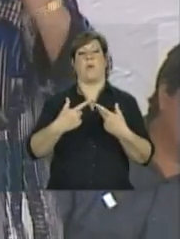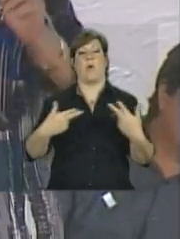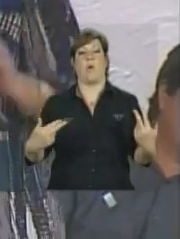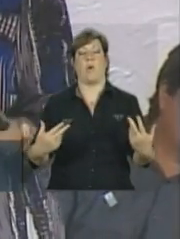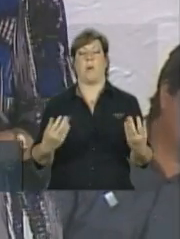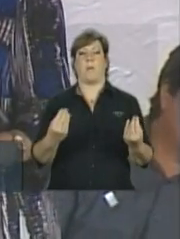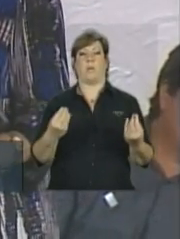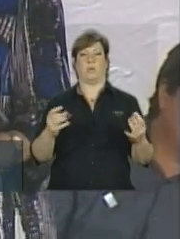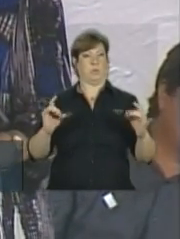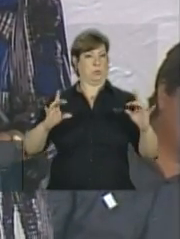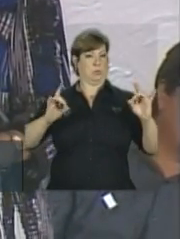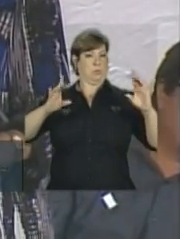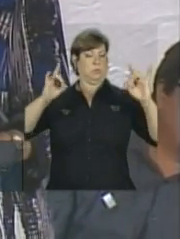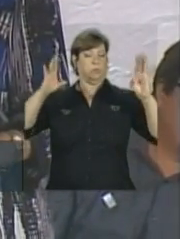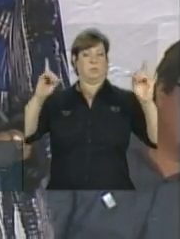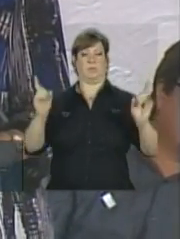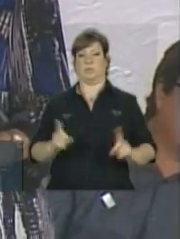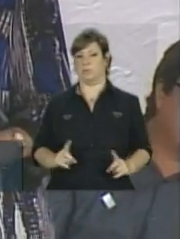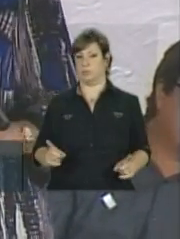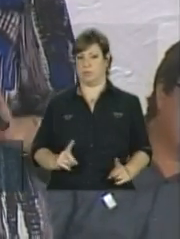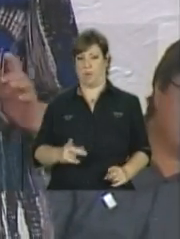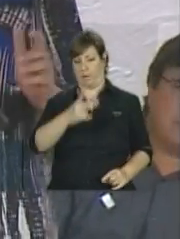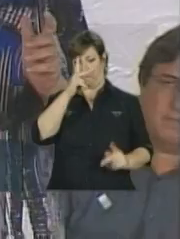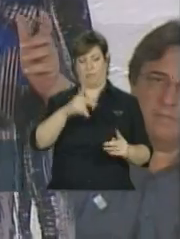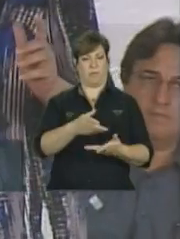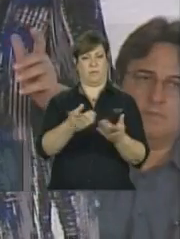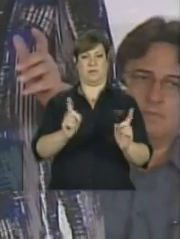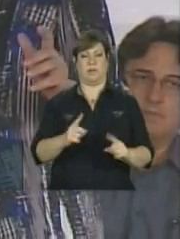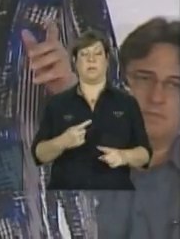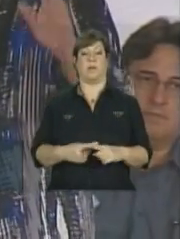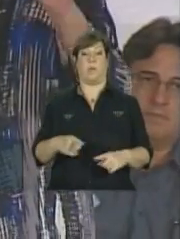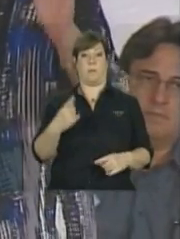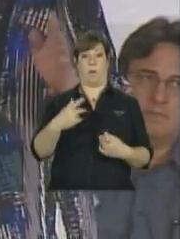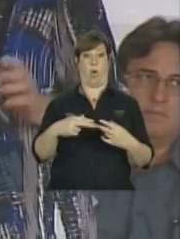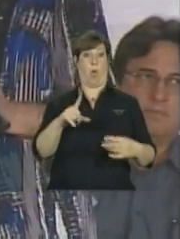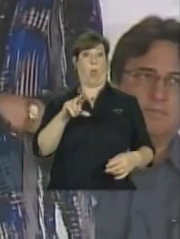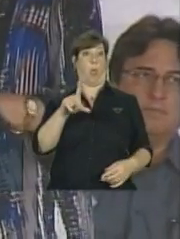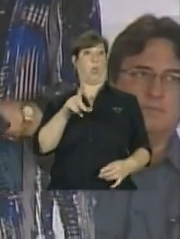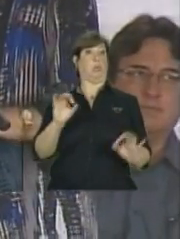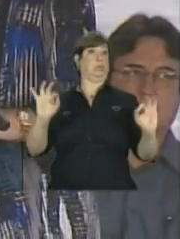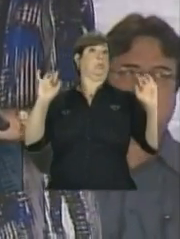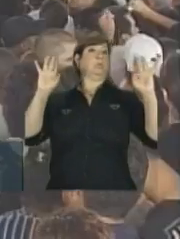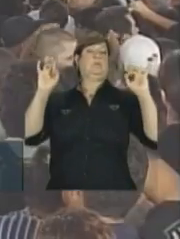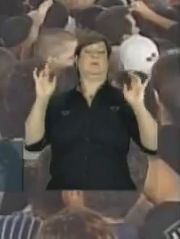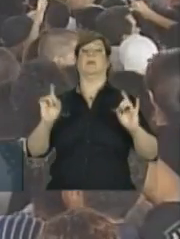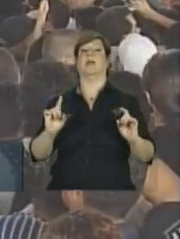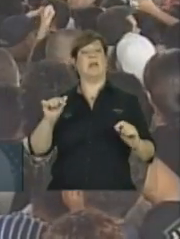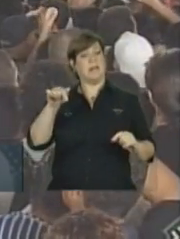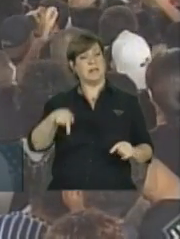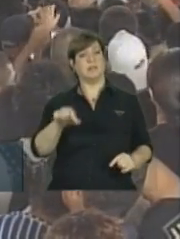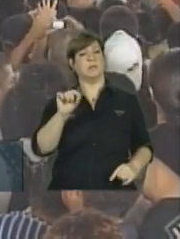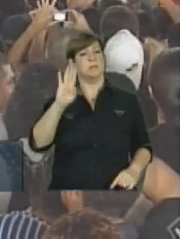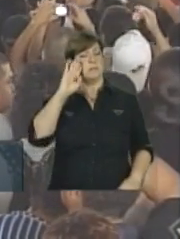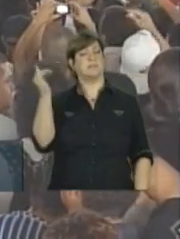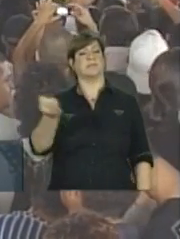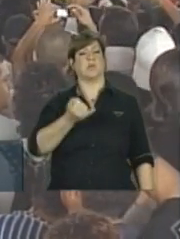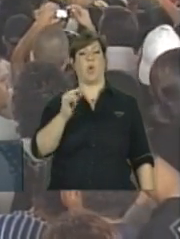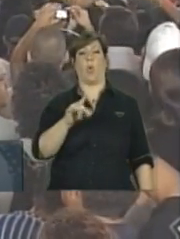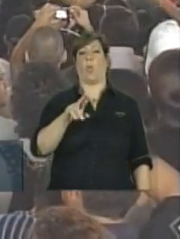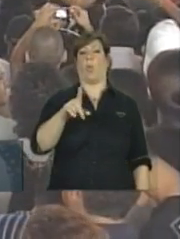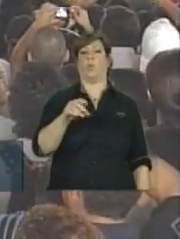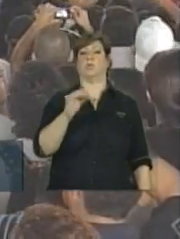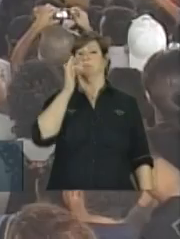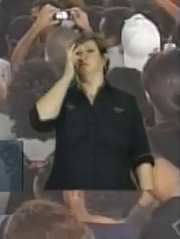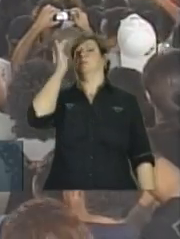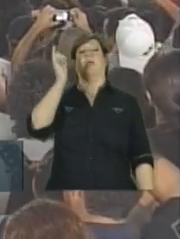uma coisa muito sofisticada para a sua população, uma coisa que é um luxo. O metrô não é isso. O metrô é